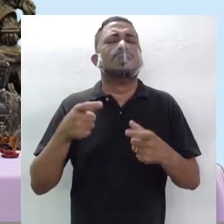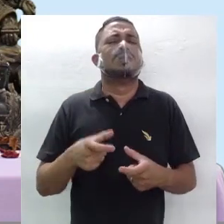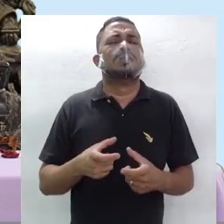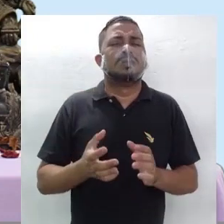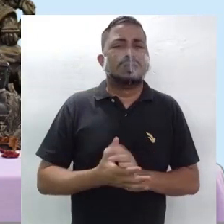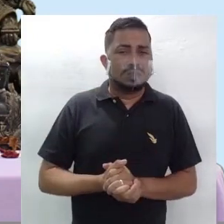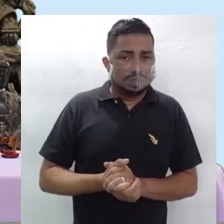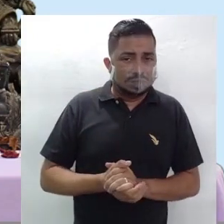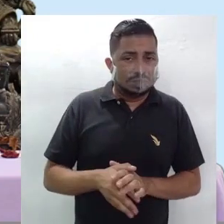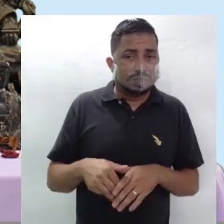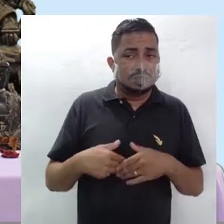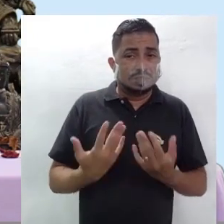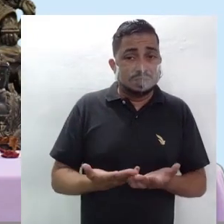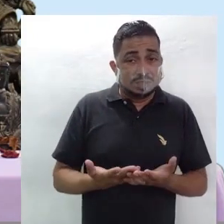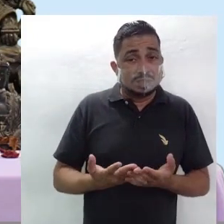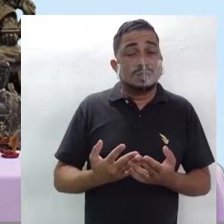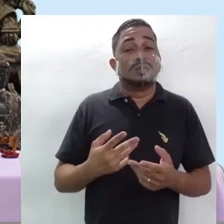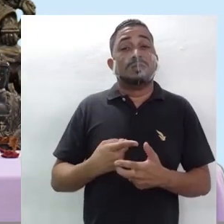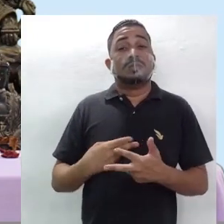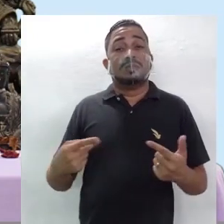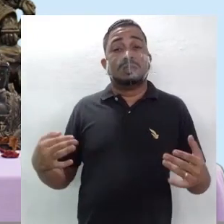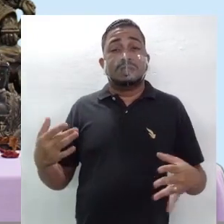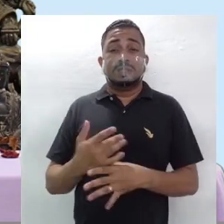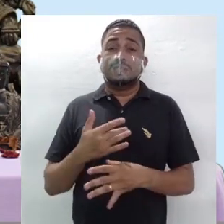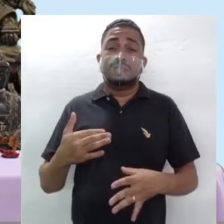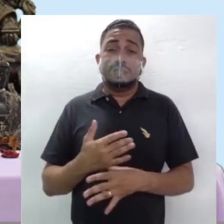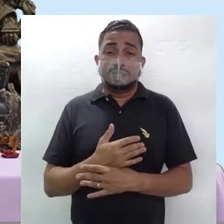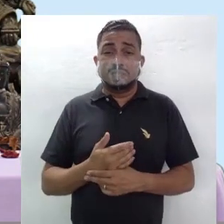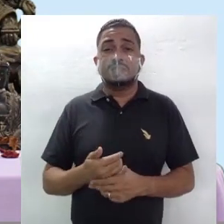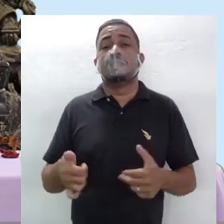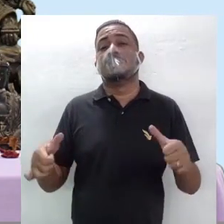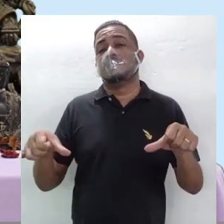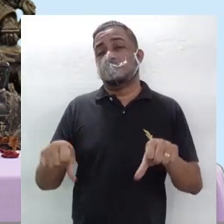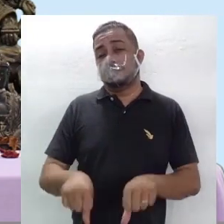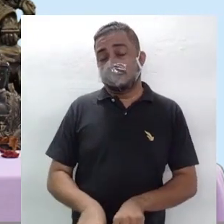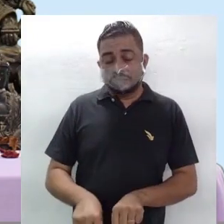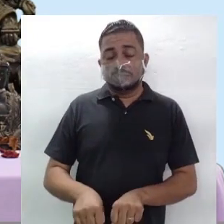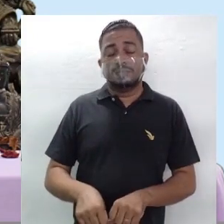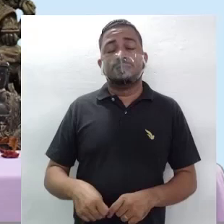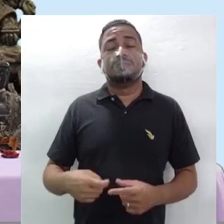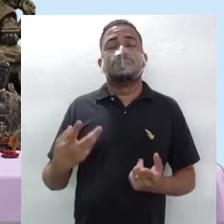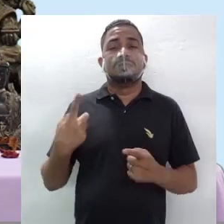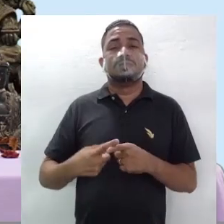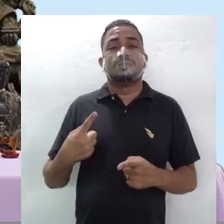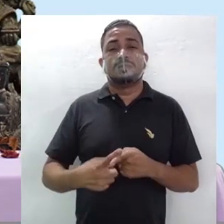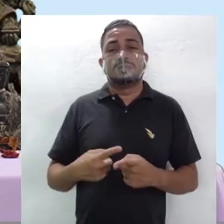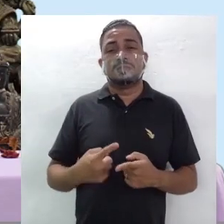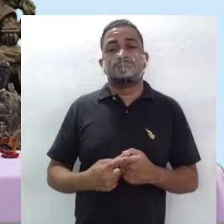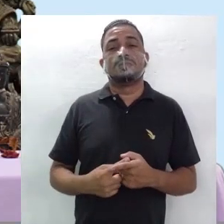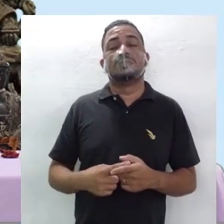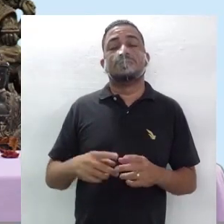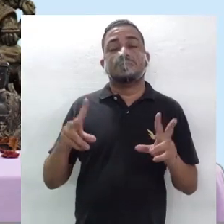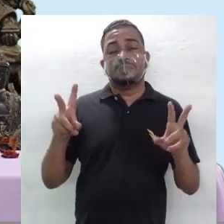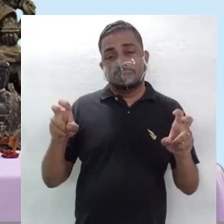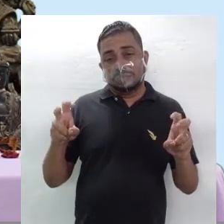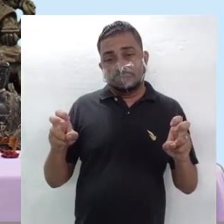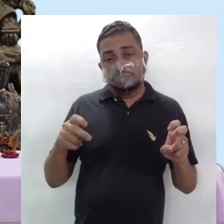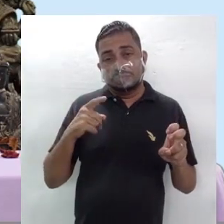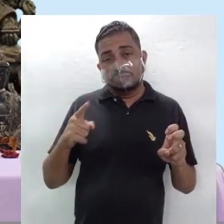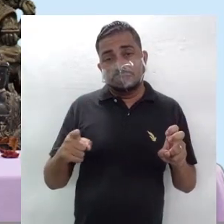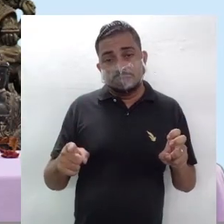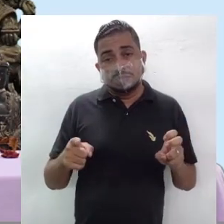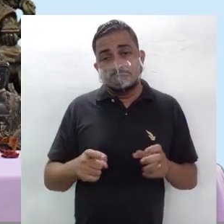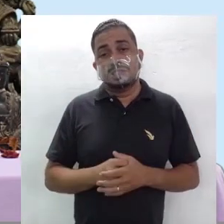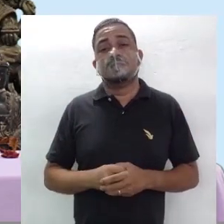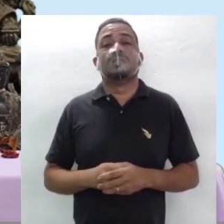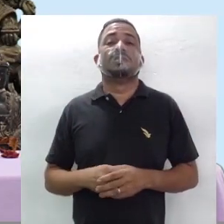de onde? Então, muitas cidades estão sendo afetadas justamente por causa